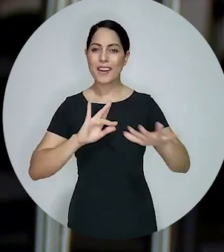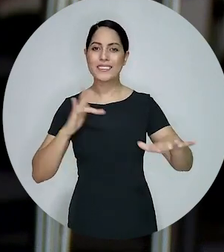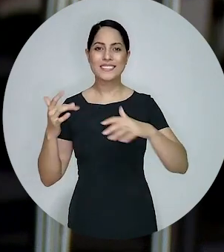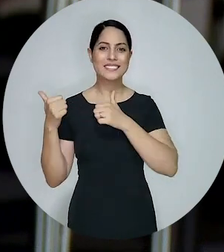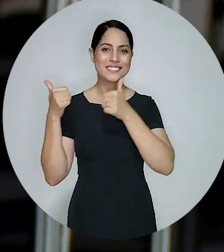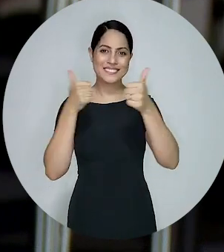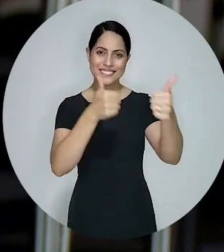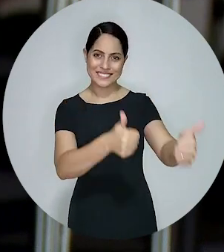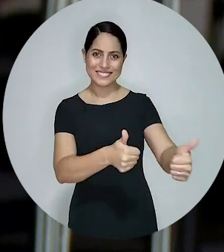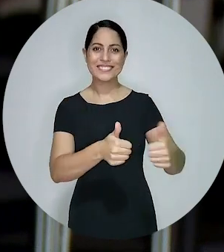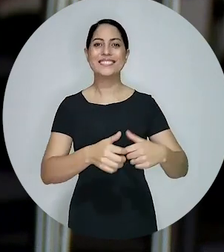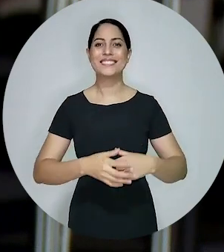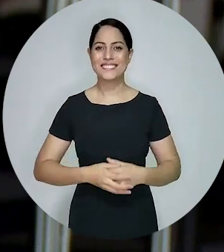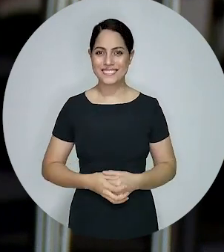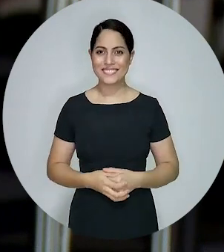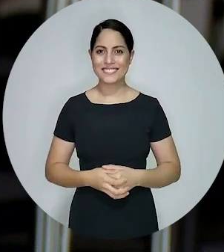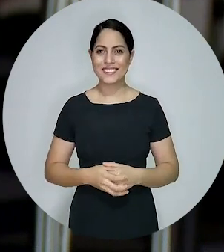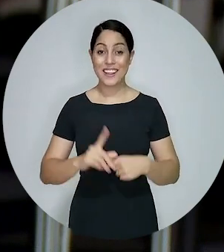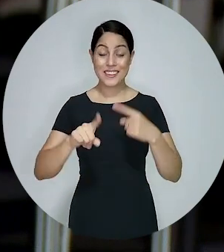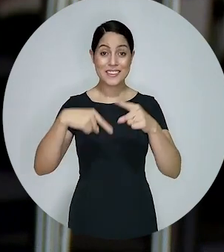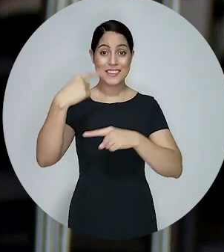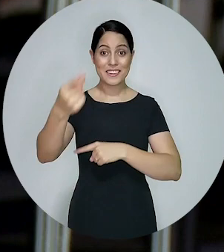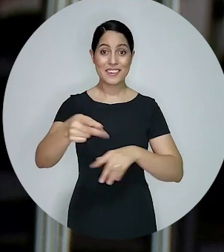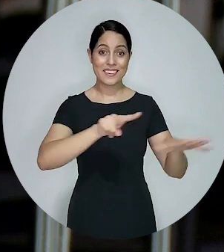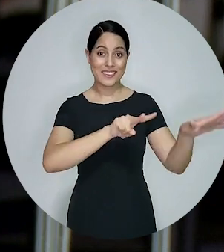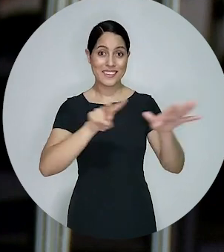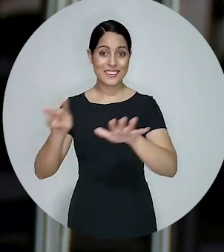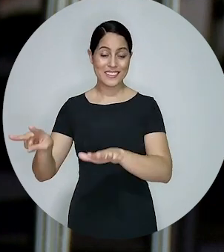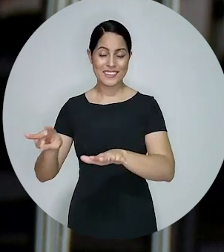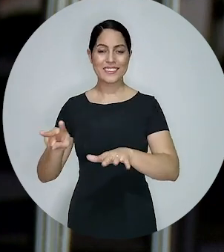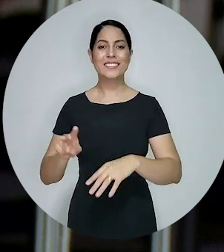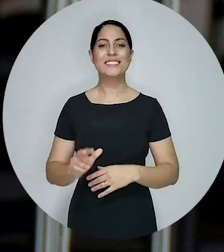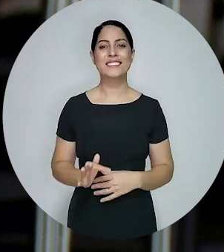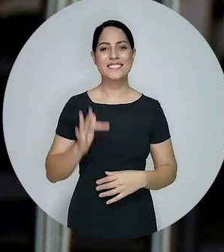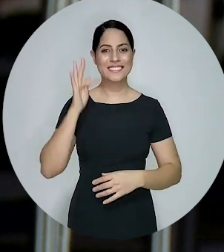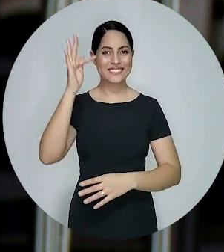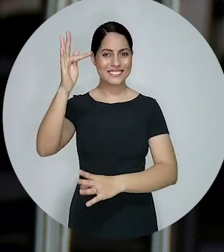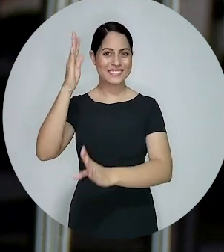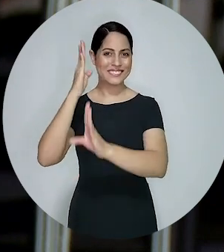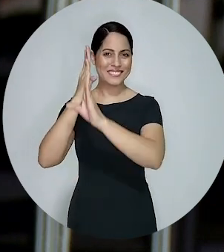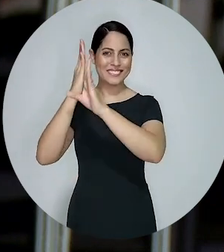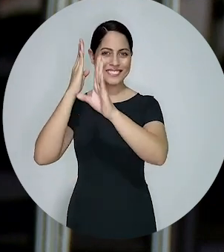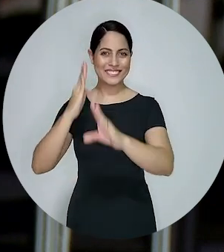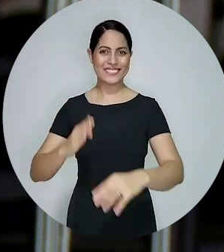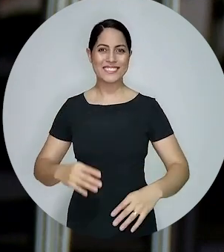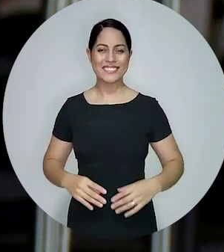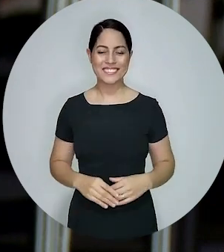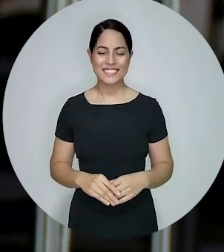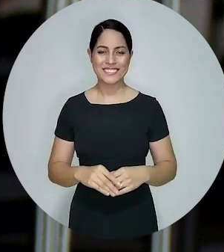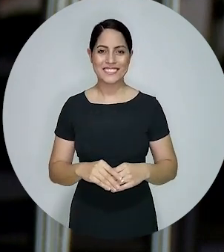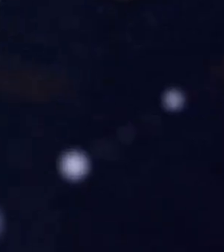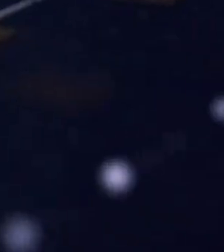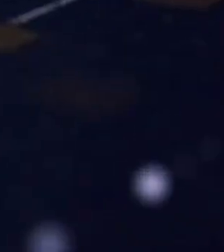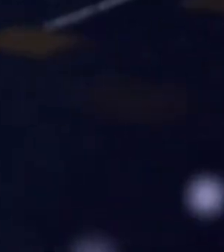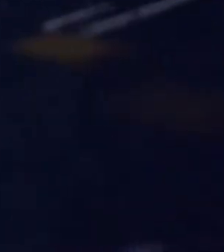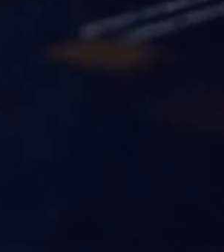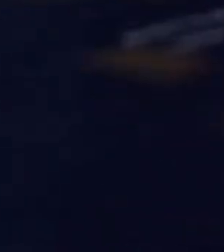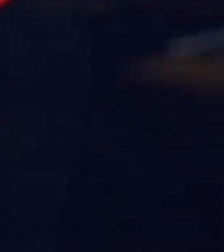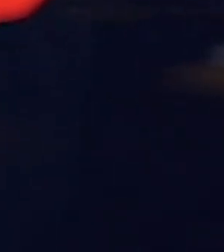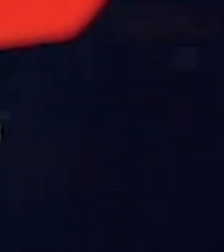não deixe de seguir a gente nas redes sociais. Nos vemos na próxima semana. Até lá!